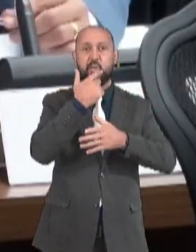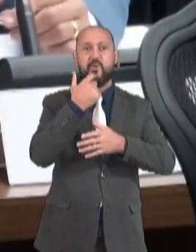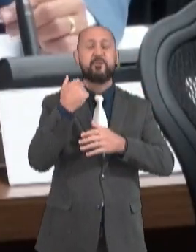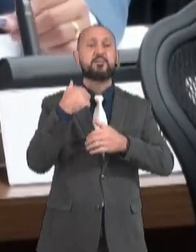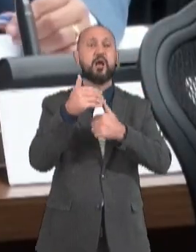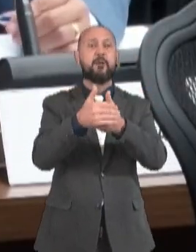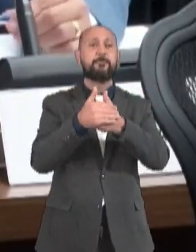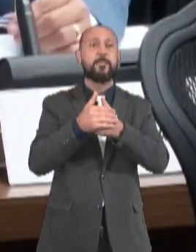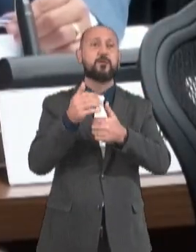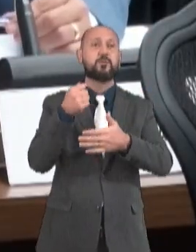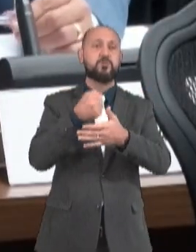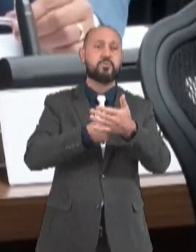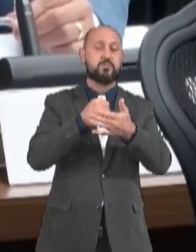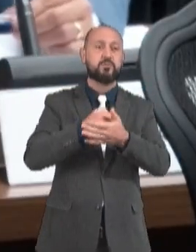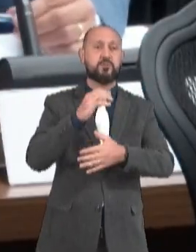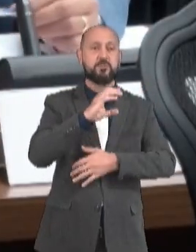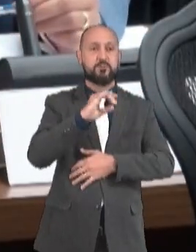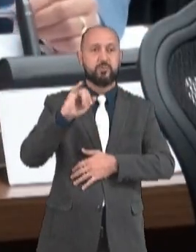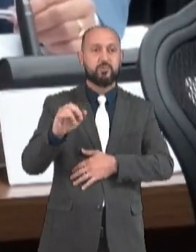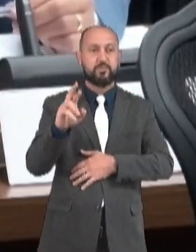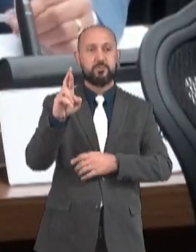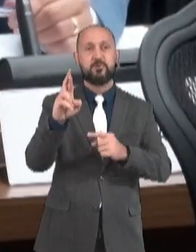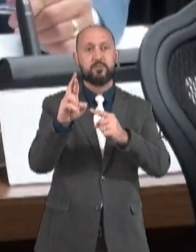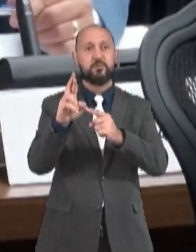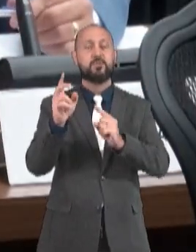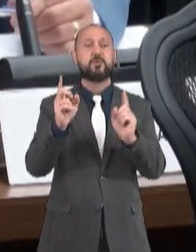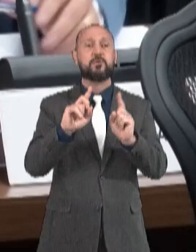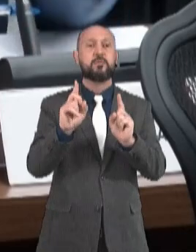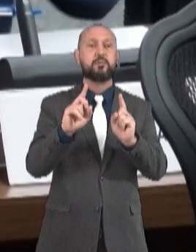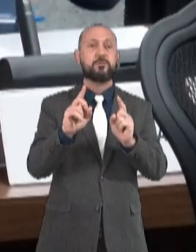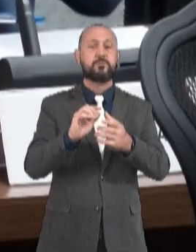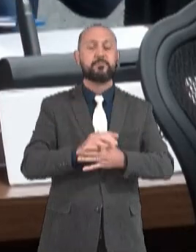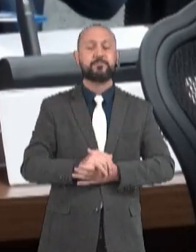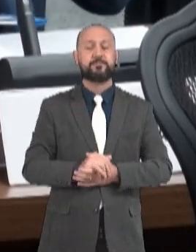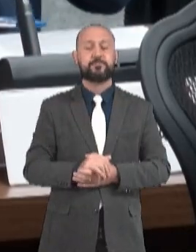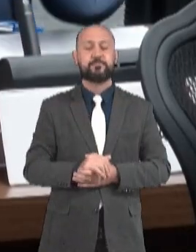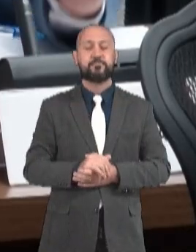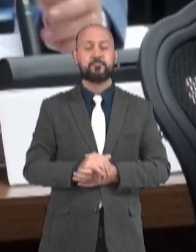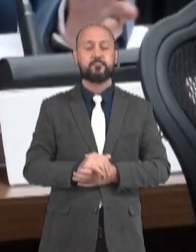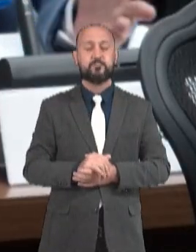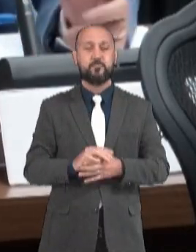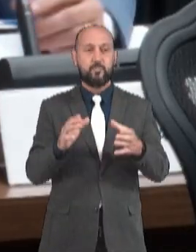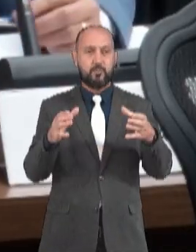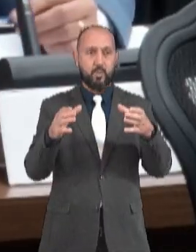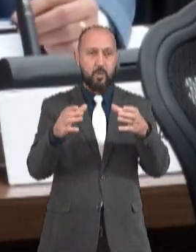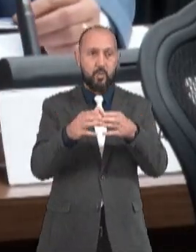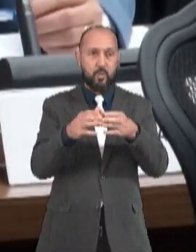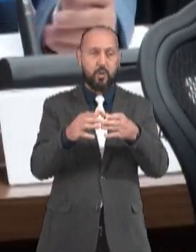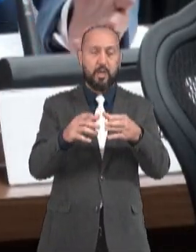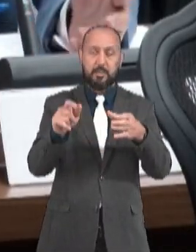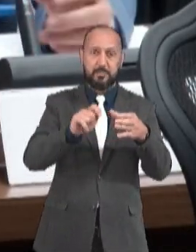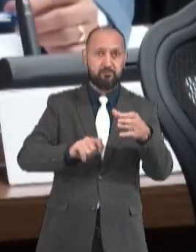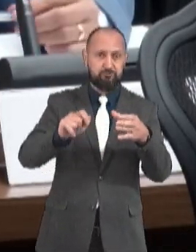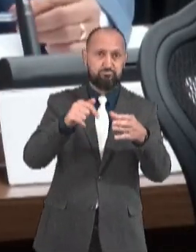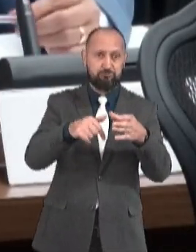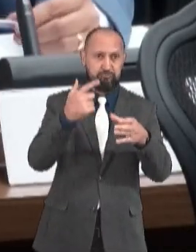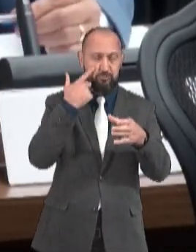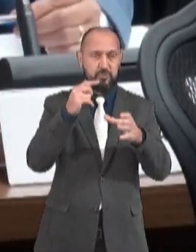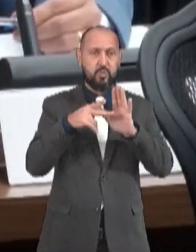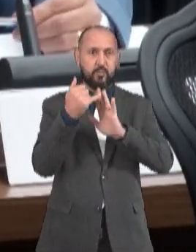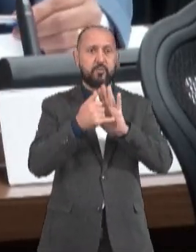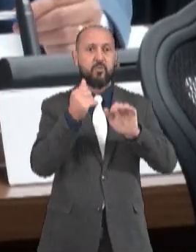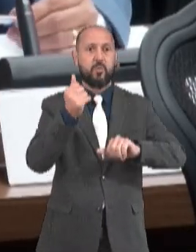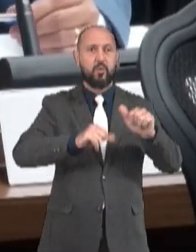para fazer uma defesa da Comissão de Constituição, Justiça e Redação. É um órgão colegiado. Esse projeto